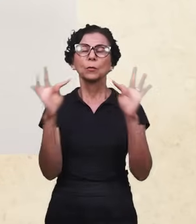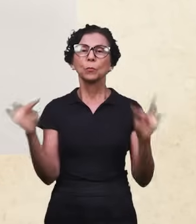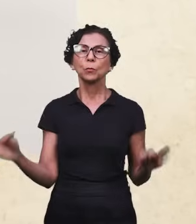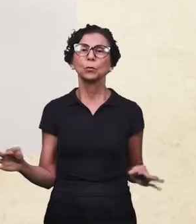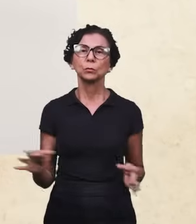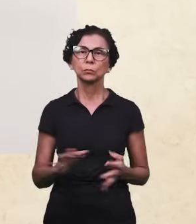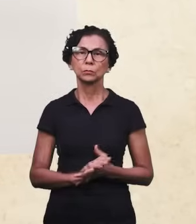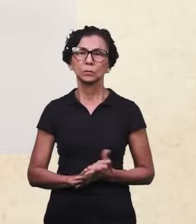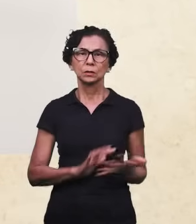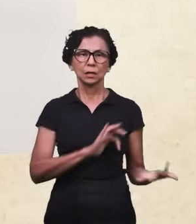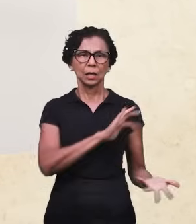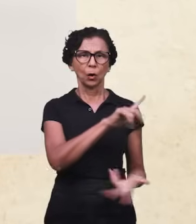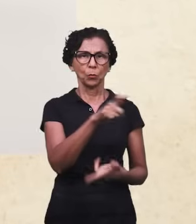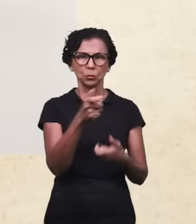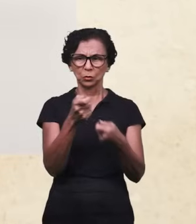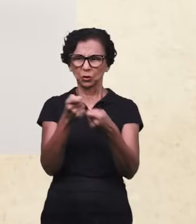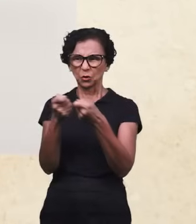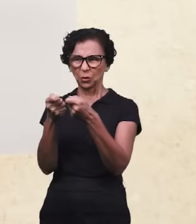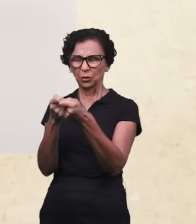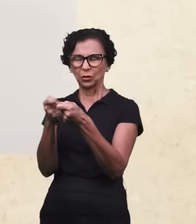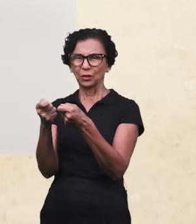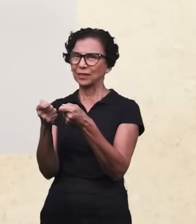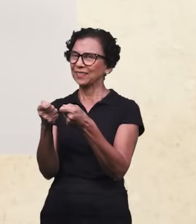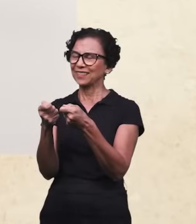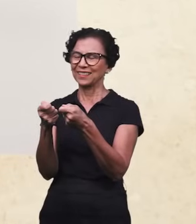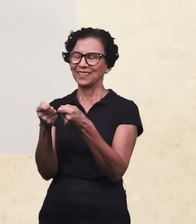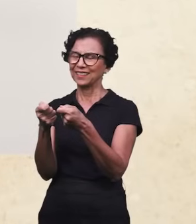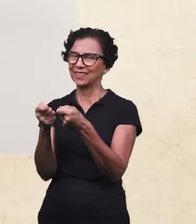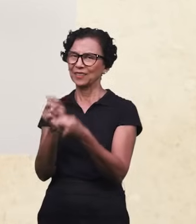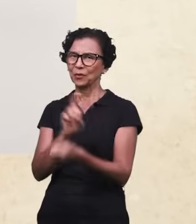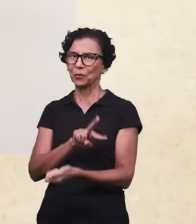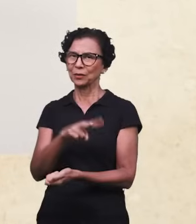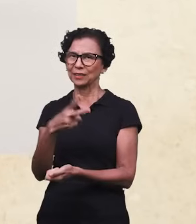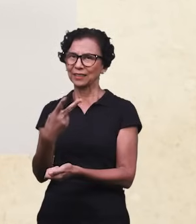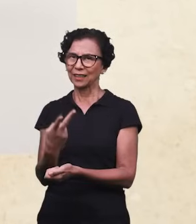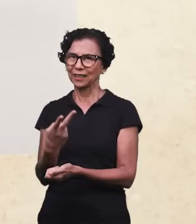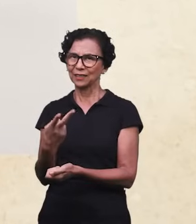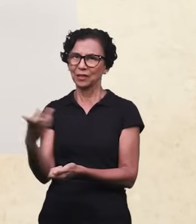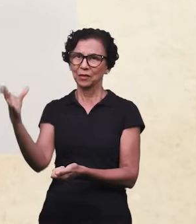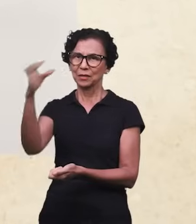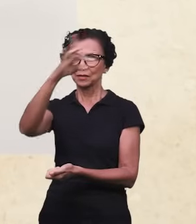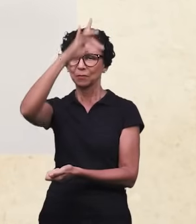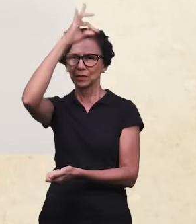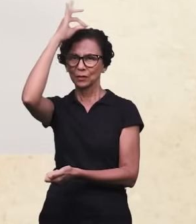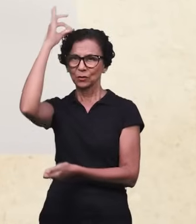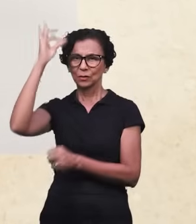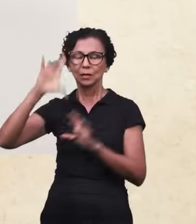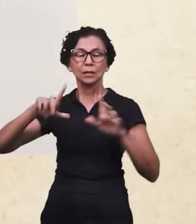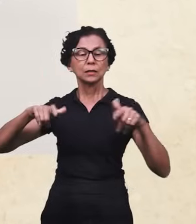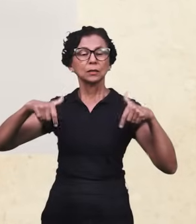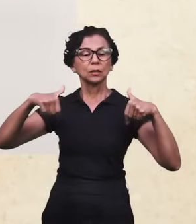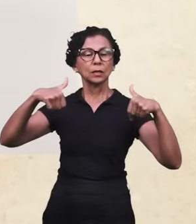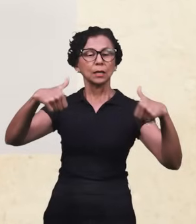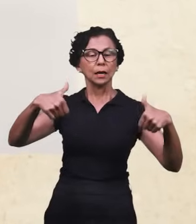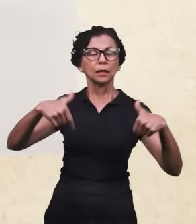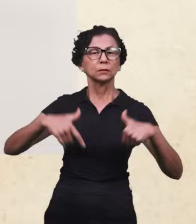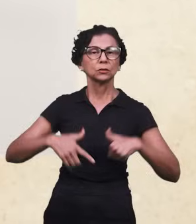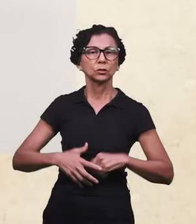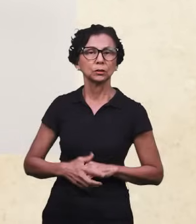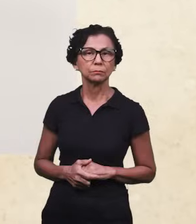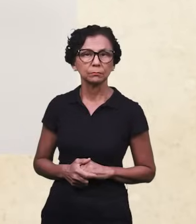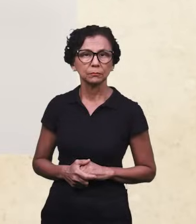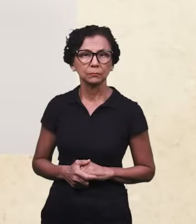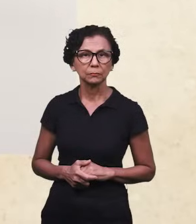mundo que tem controle sobre nós, mas a direção do Espírito Santo que nos faz brilhar como a igreja